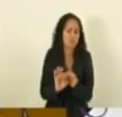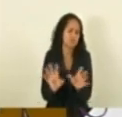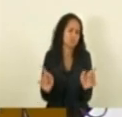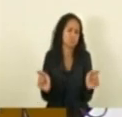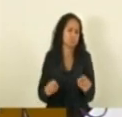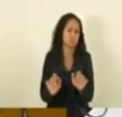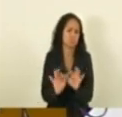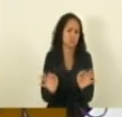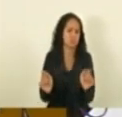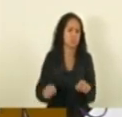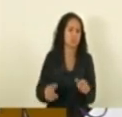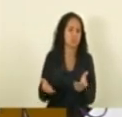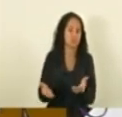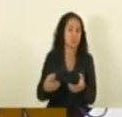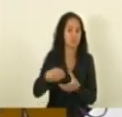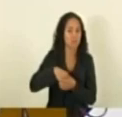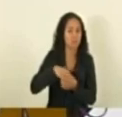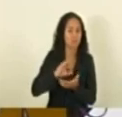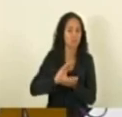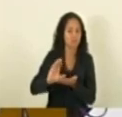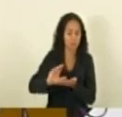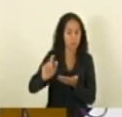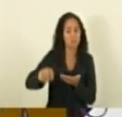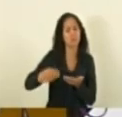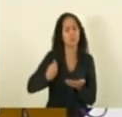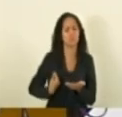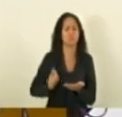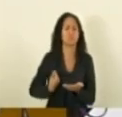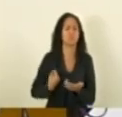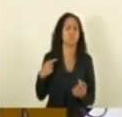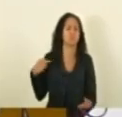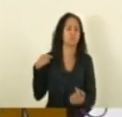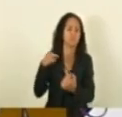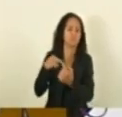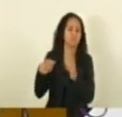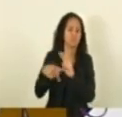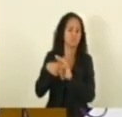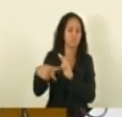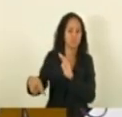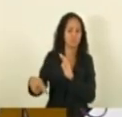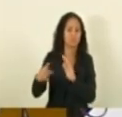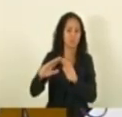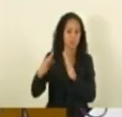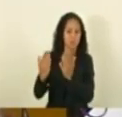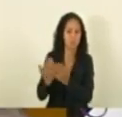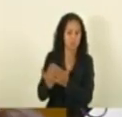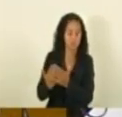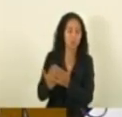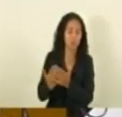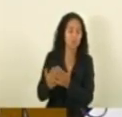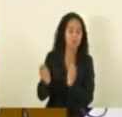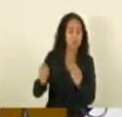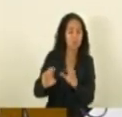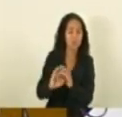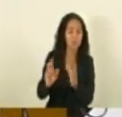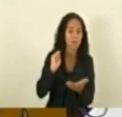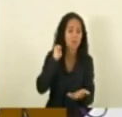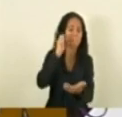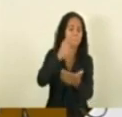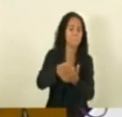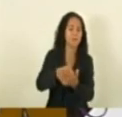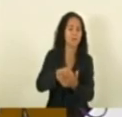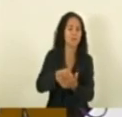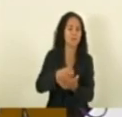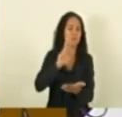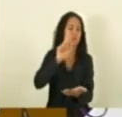que, dentro da verba que já existe, que já está disponibilizada para a escola, possa ser feito o pagamento de um